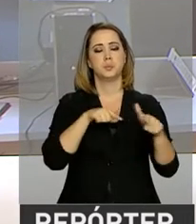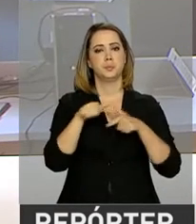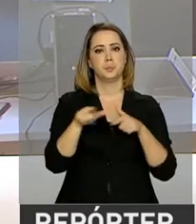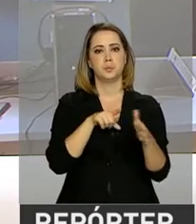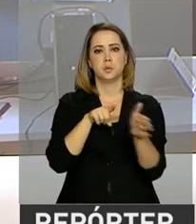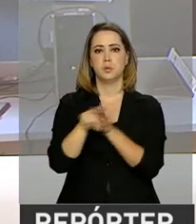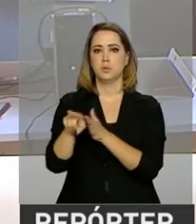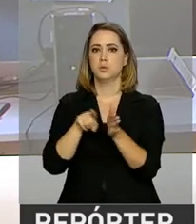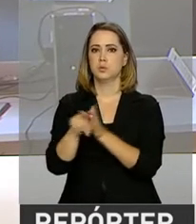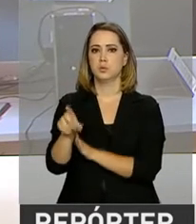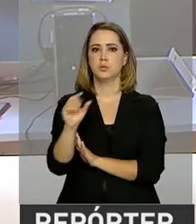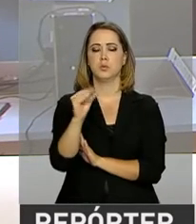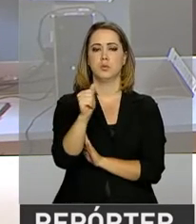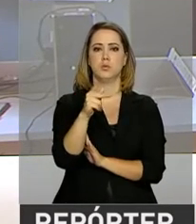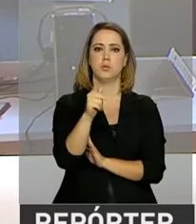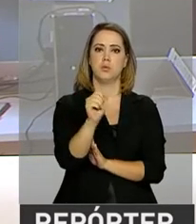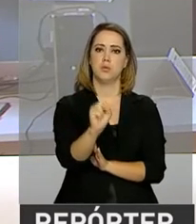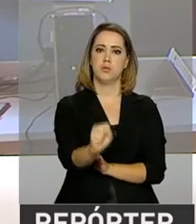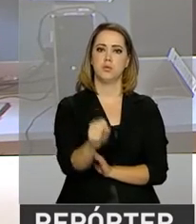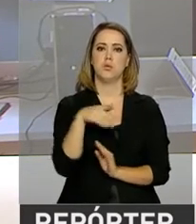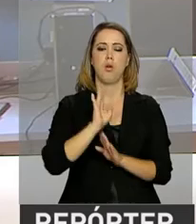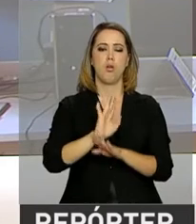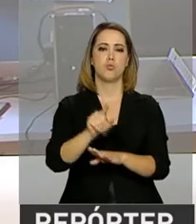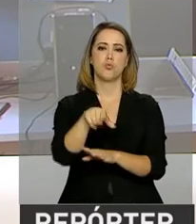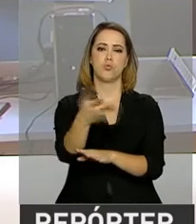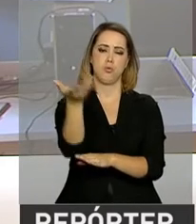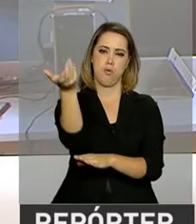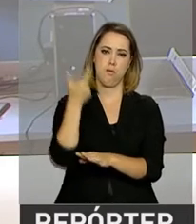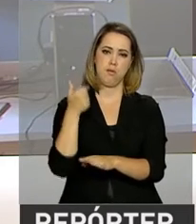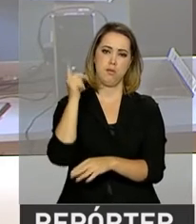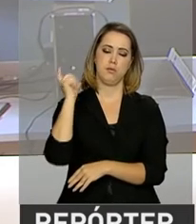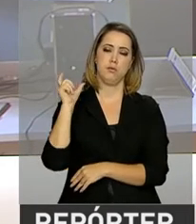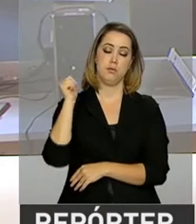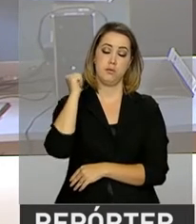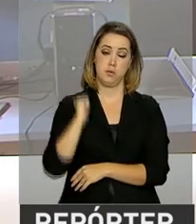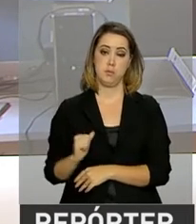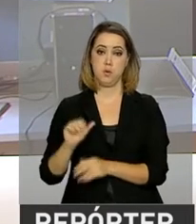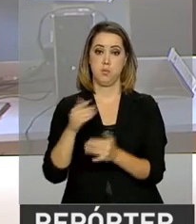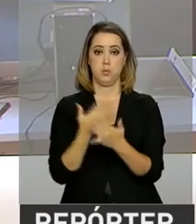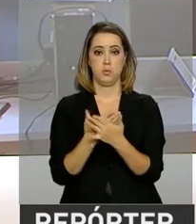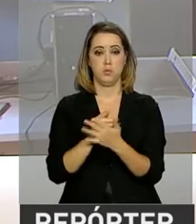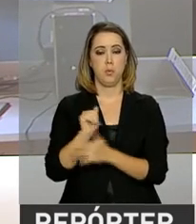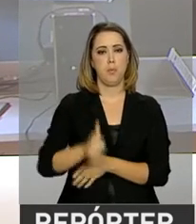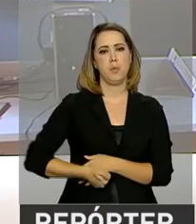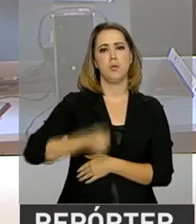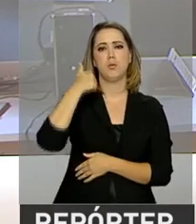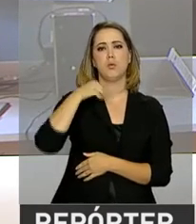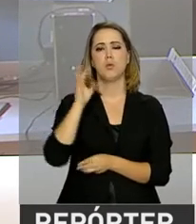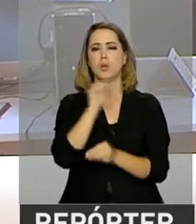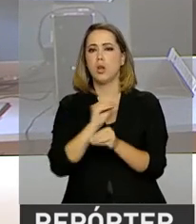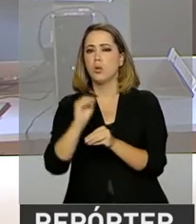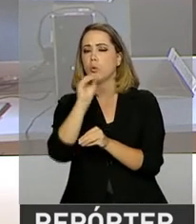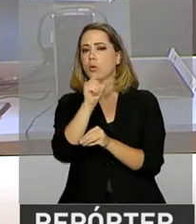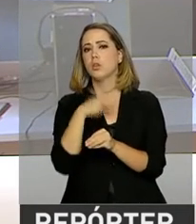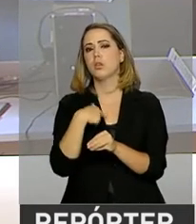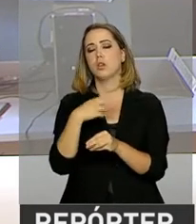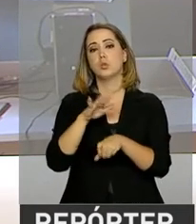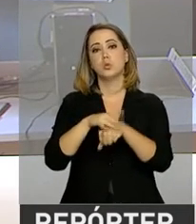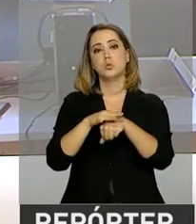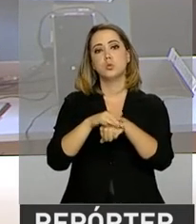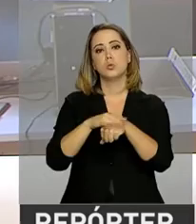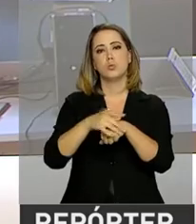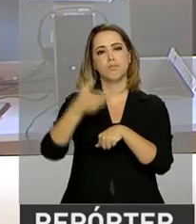de pesquisadores brasileiros que são apoiados pela carta que podem tornar mais eficaz o tratamento de doenças neurológicas